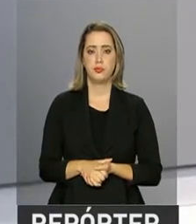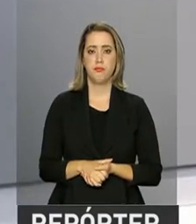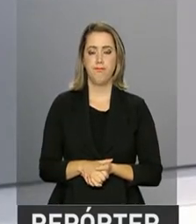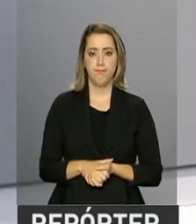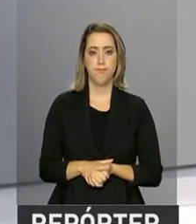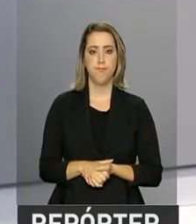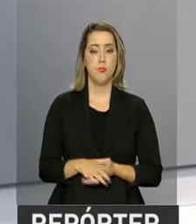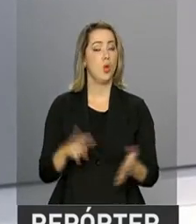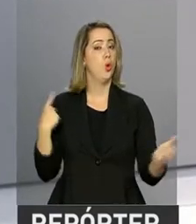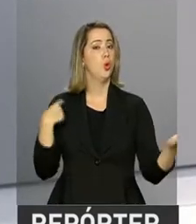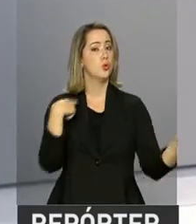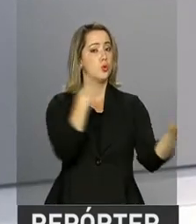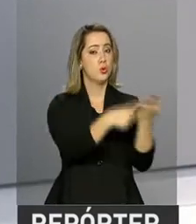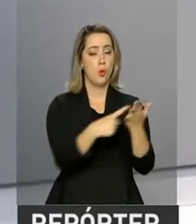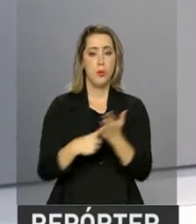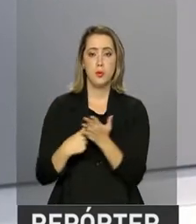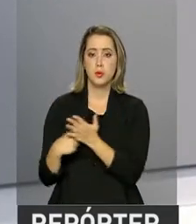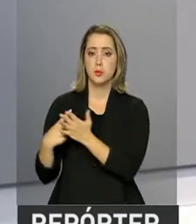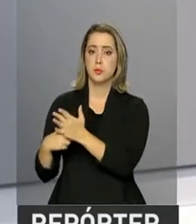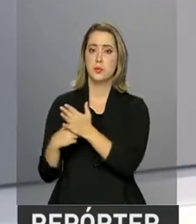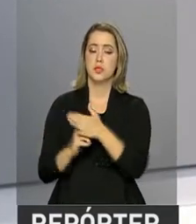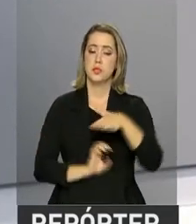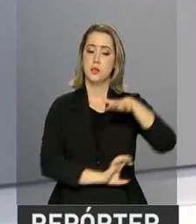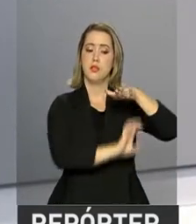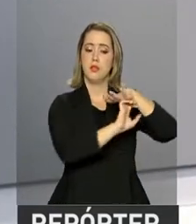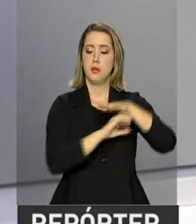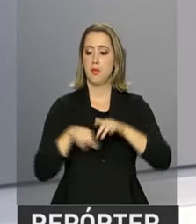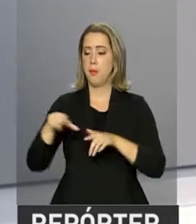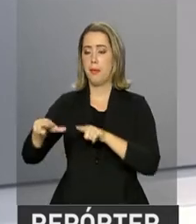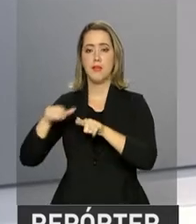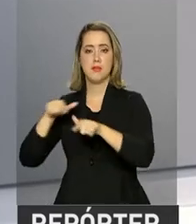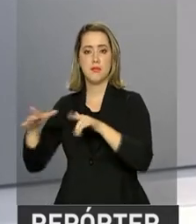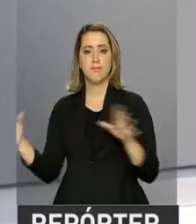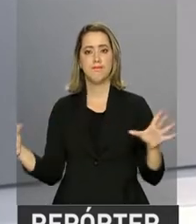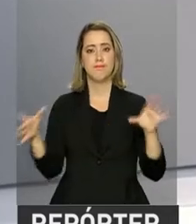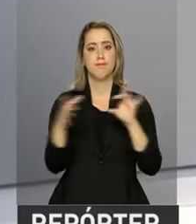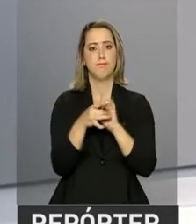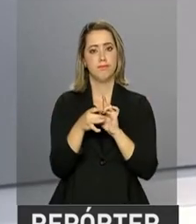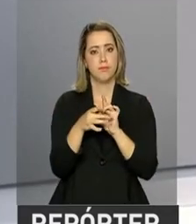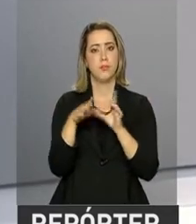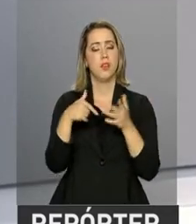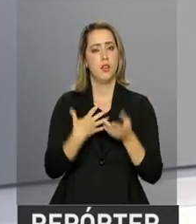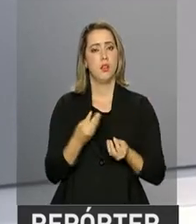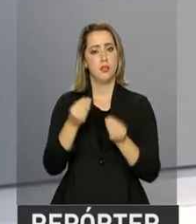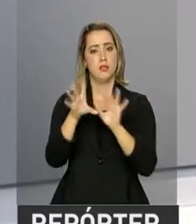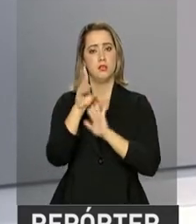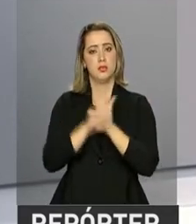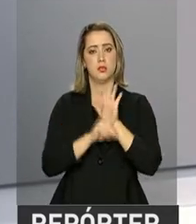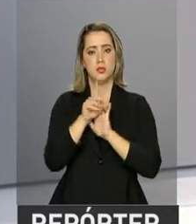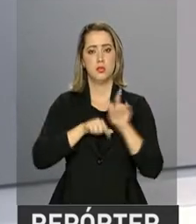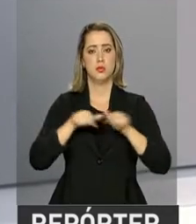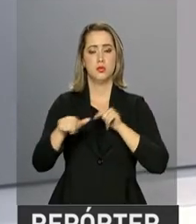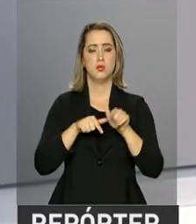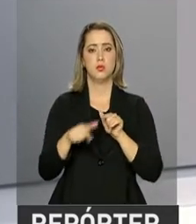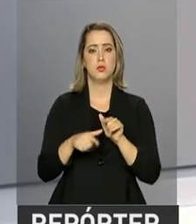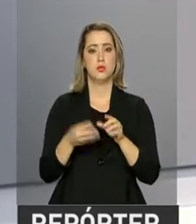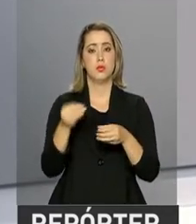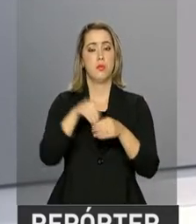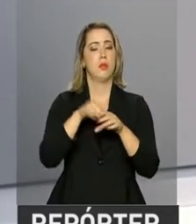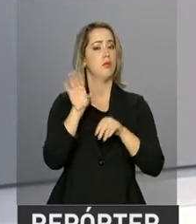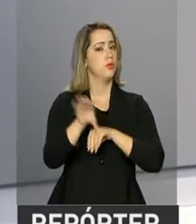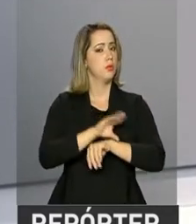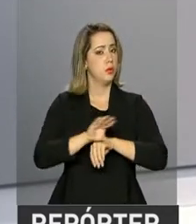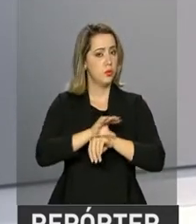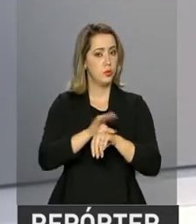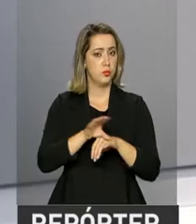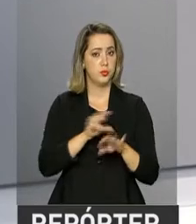Prevalência dos acordos estabelecidos entre patrões e empregados e a garantia dos direitos dos trabalhadores previstos na Constituição.